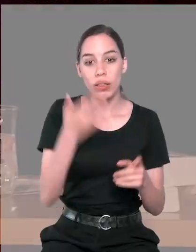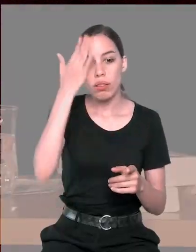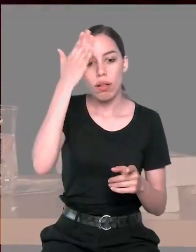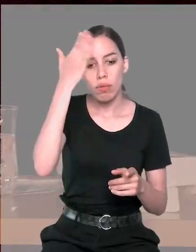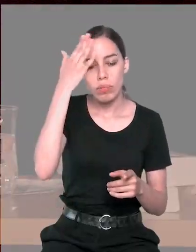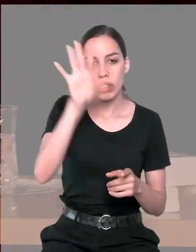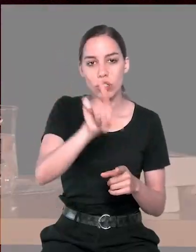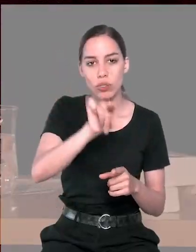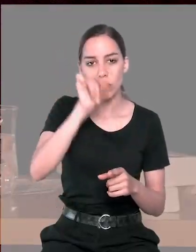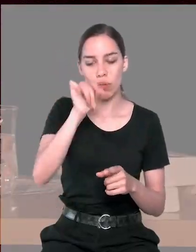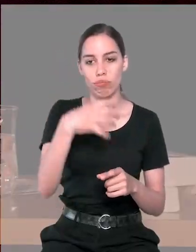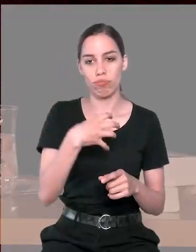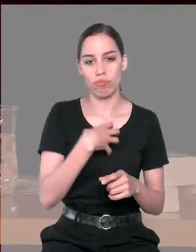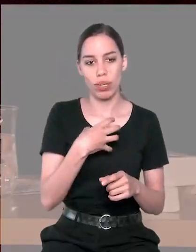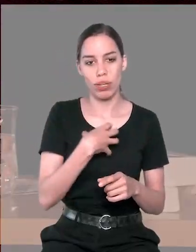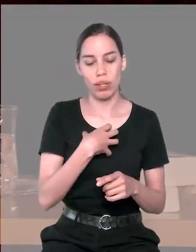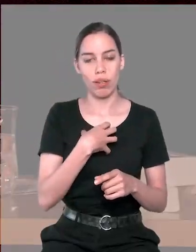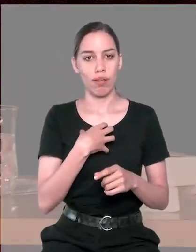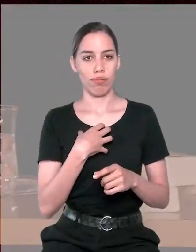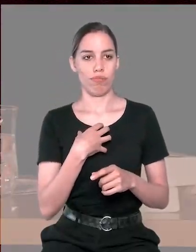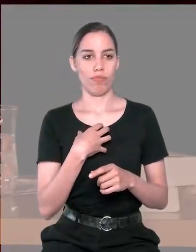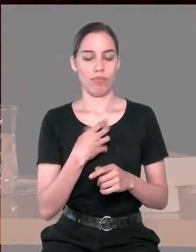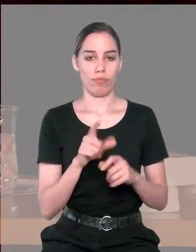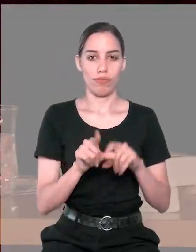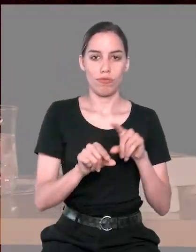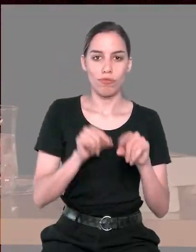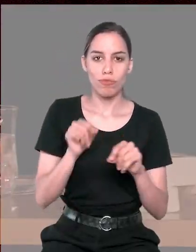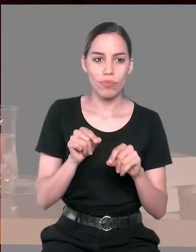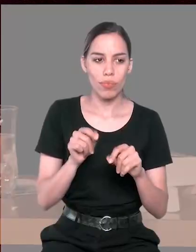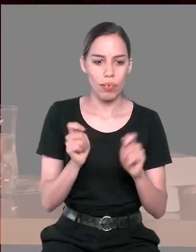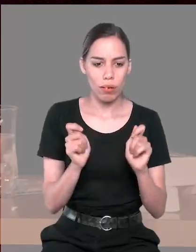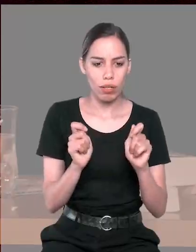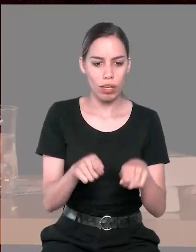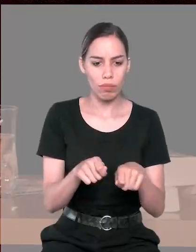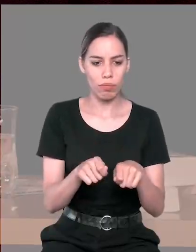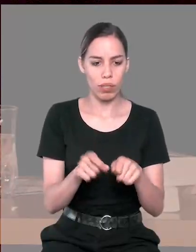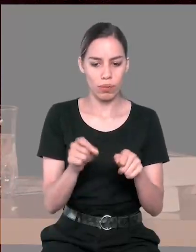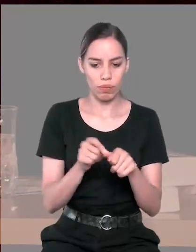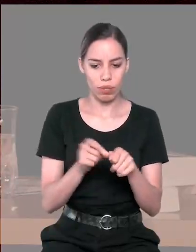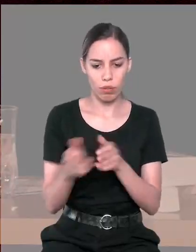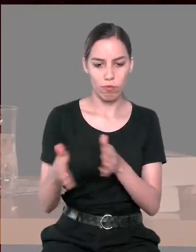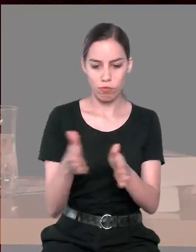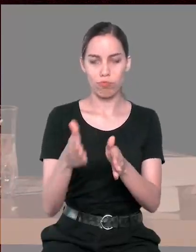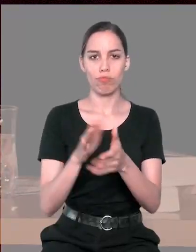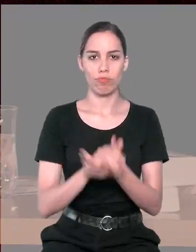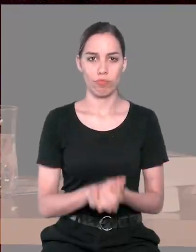maneira tal que todo aquele campo de tensões da indeterminação continue operando na escolha feita.